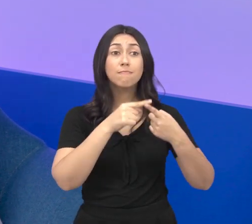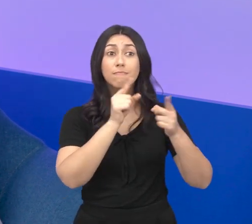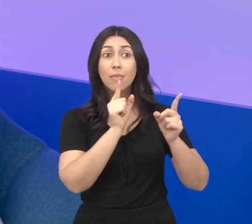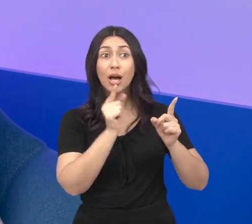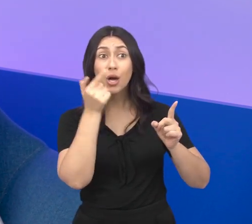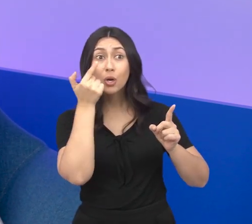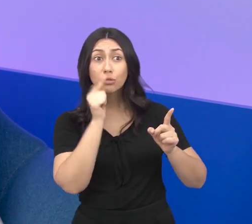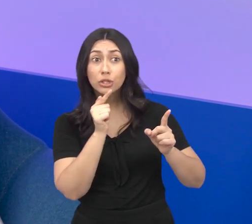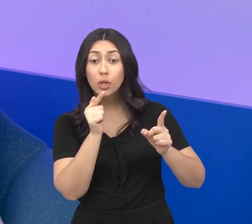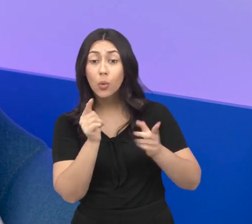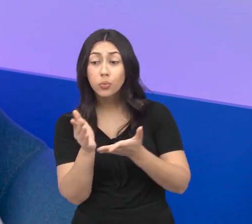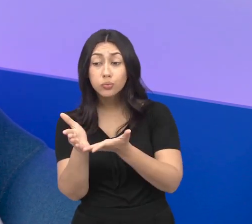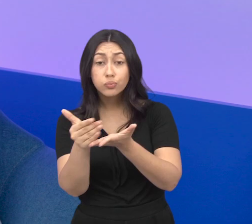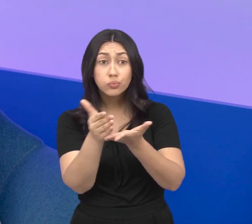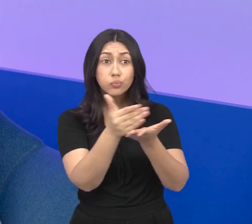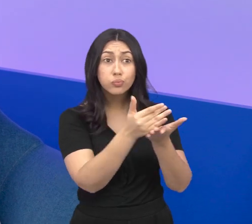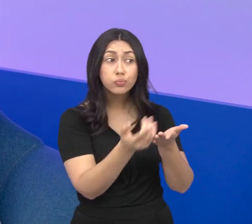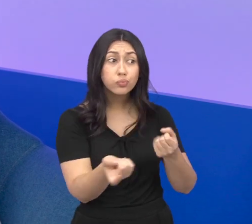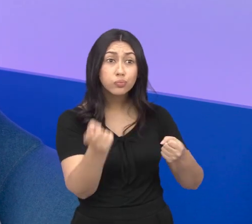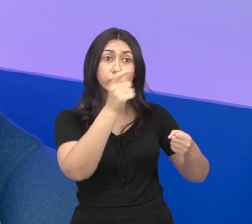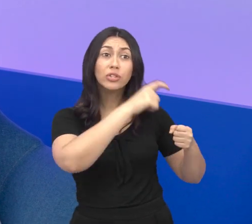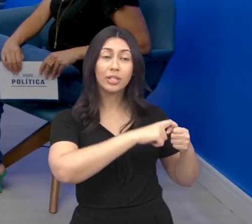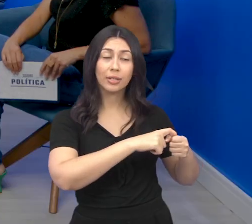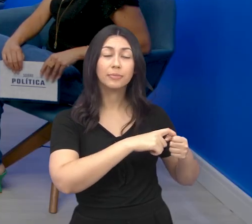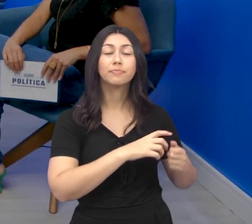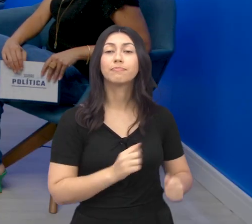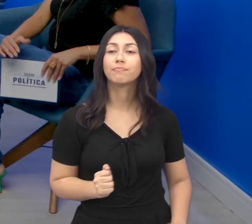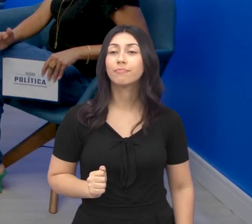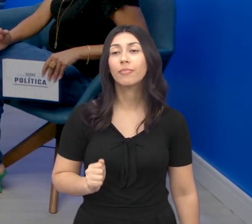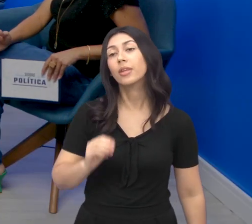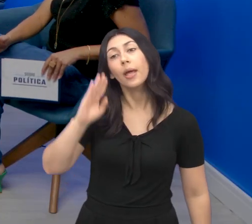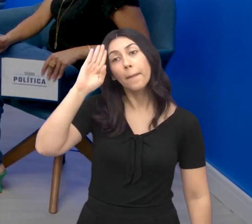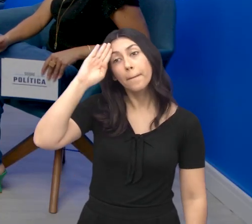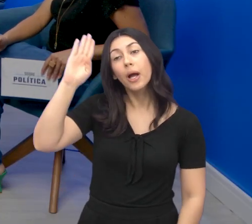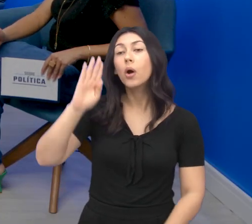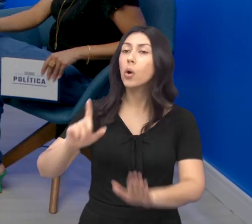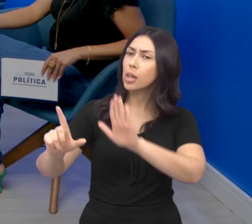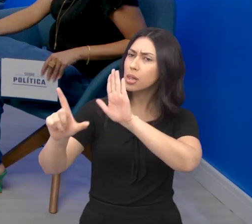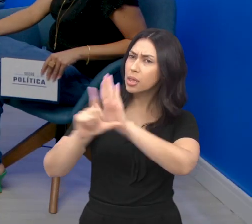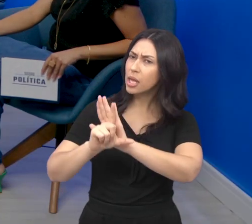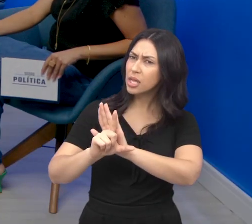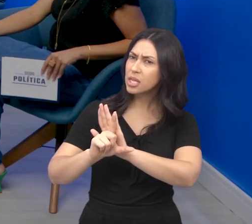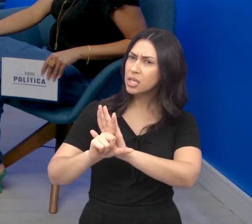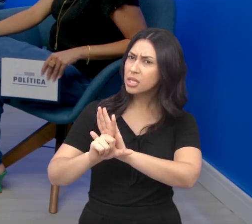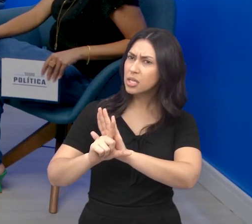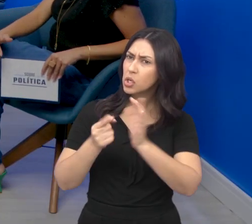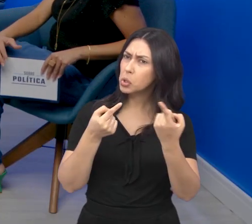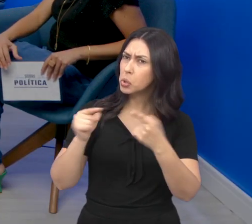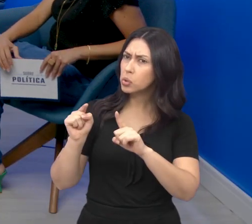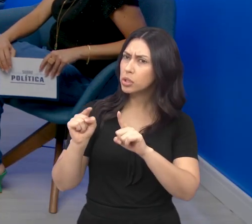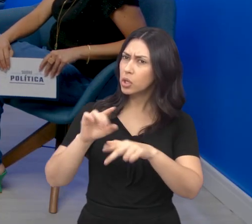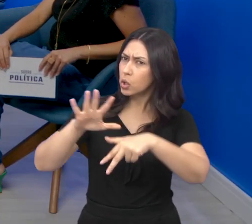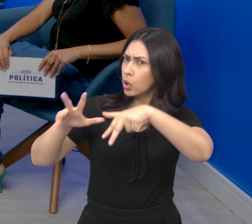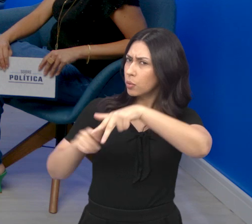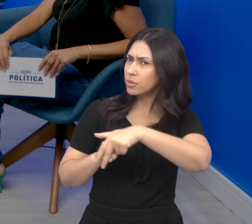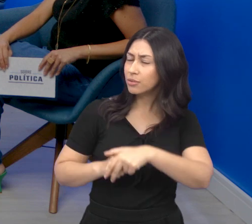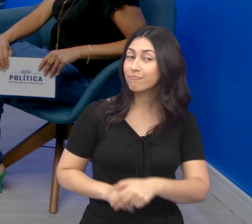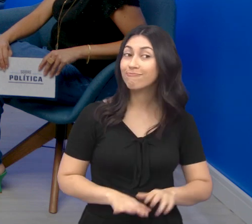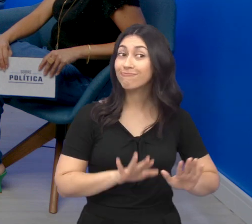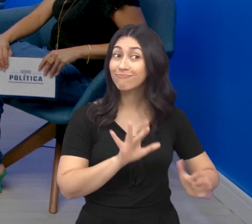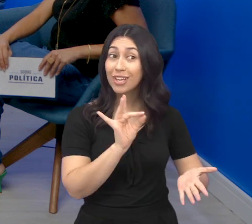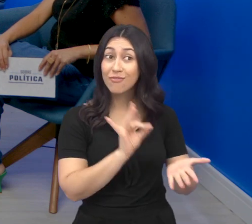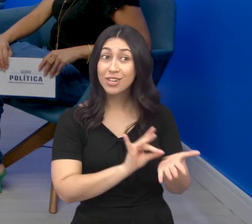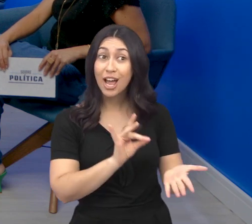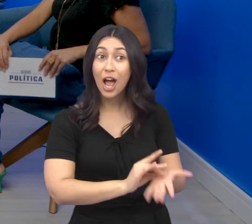ou um deixar de gastar muito expressivo. Essa é a principal lei anticorrupção que nós temos no Brasil?